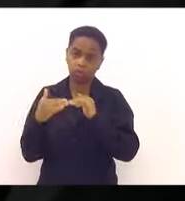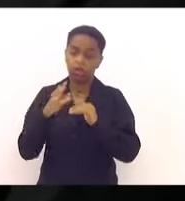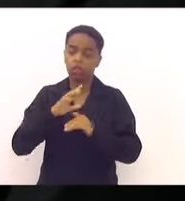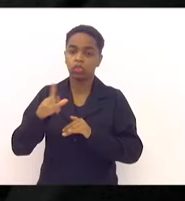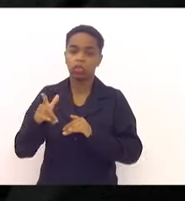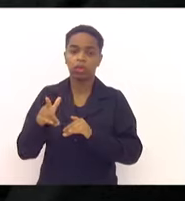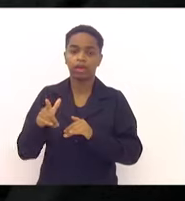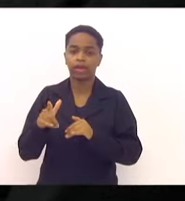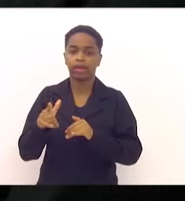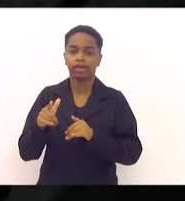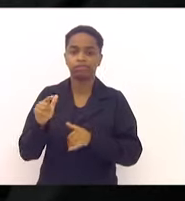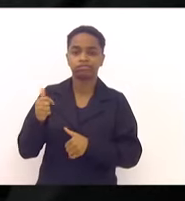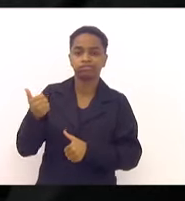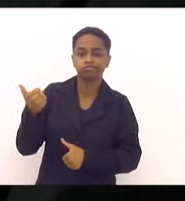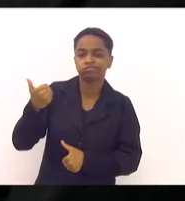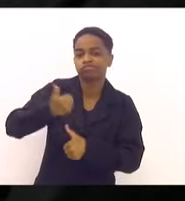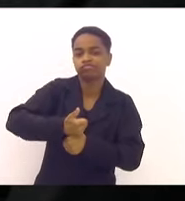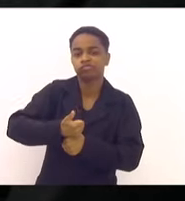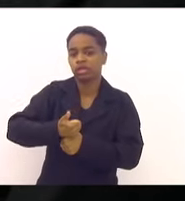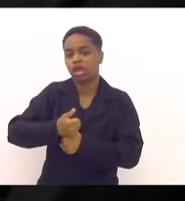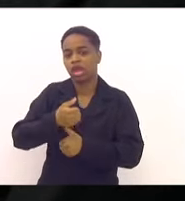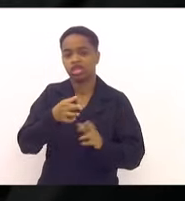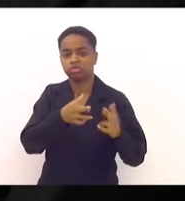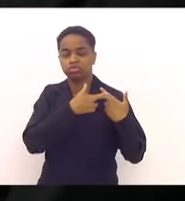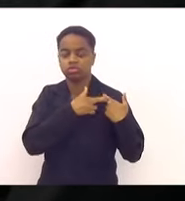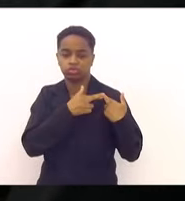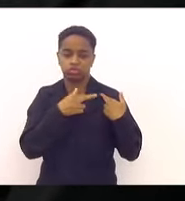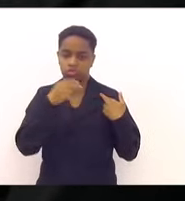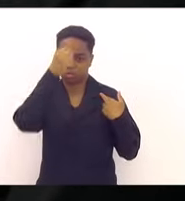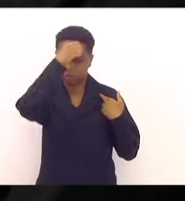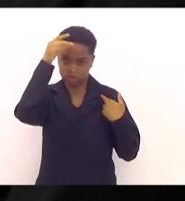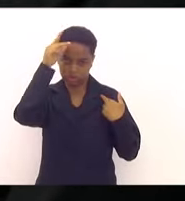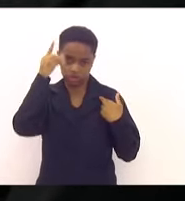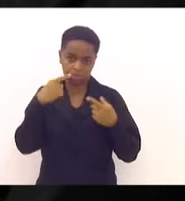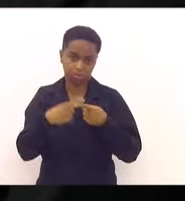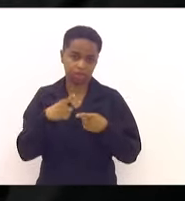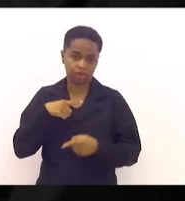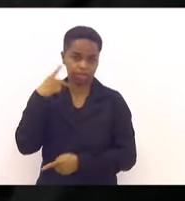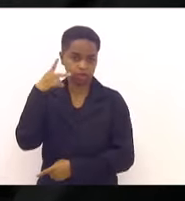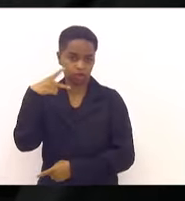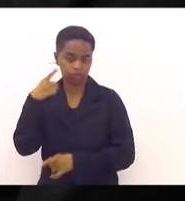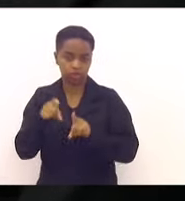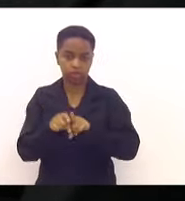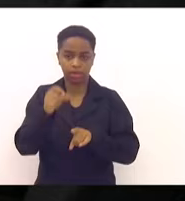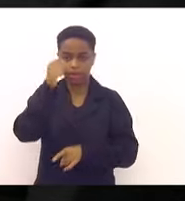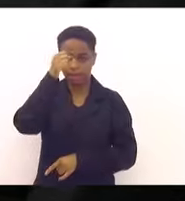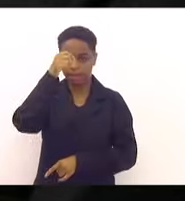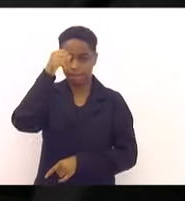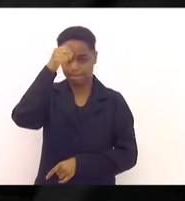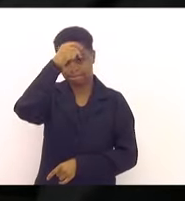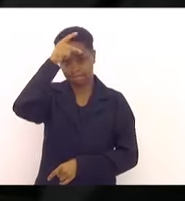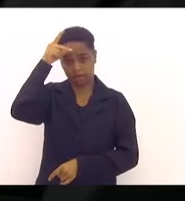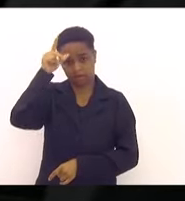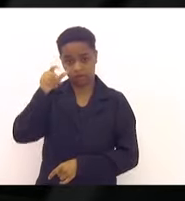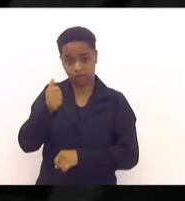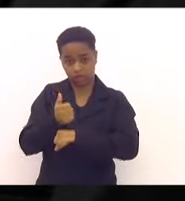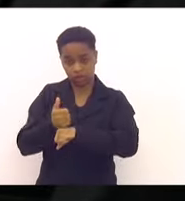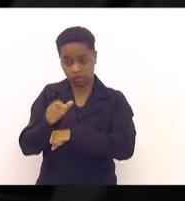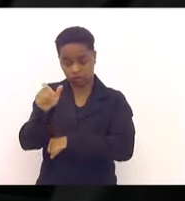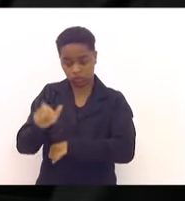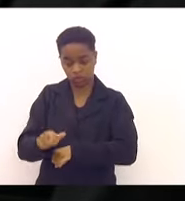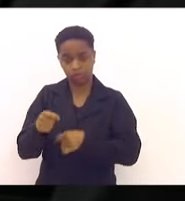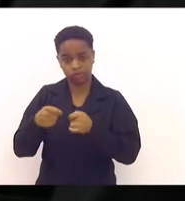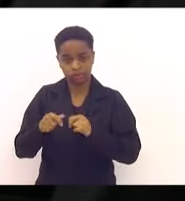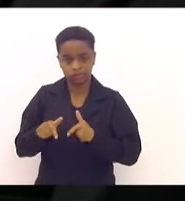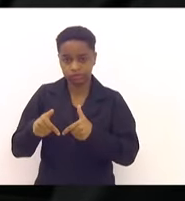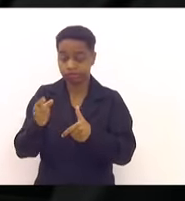da municipalidade, aquilo que vereadores e prefeitos têm a prerrogativa de fazê-lo, mas é possível que o